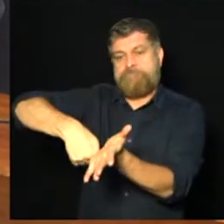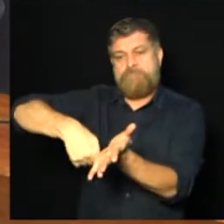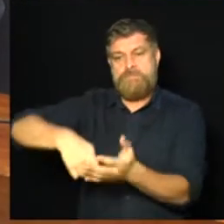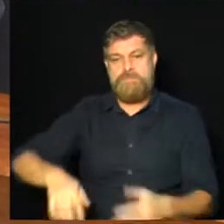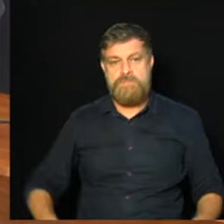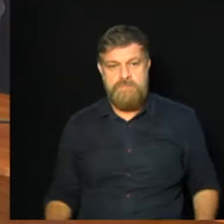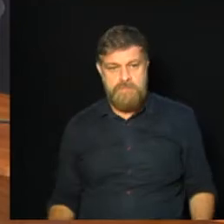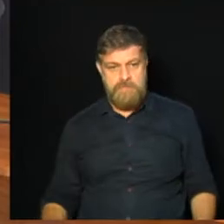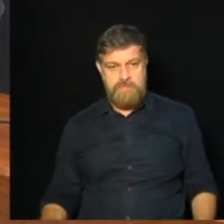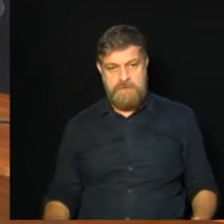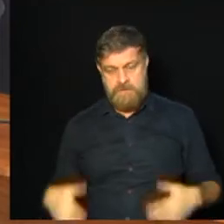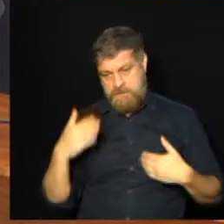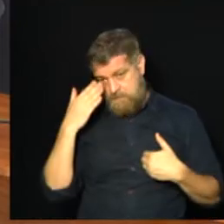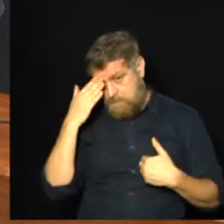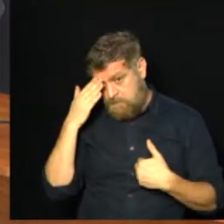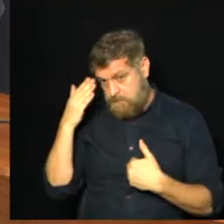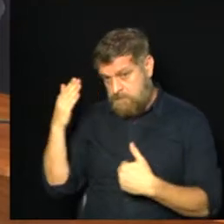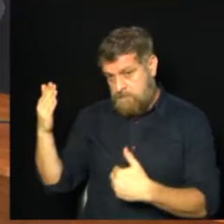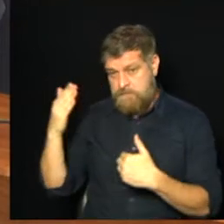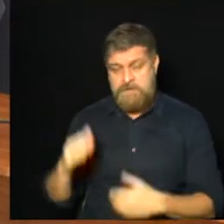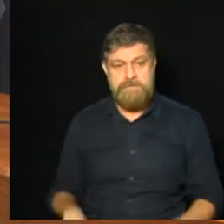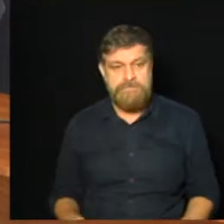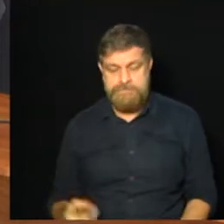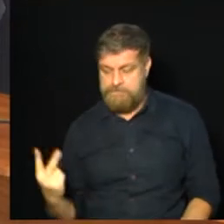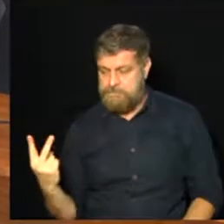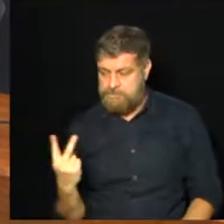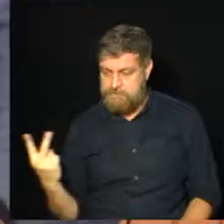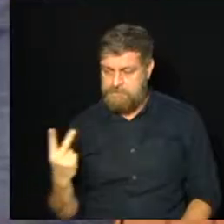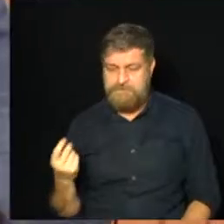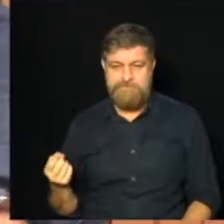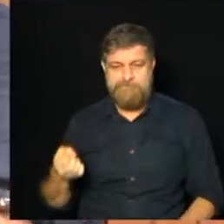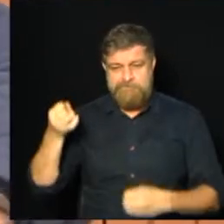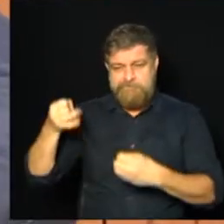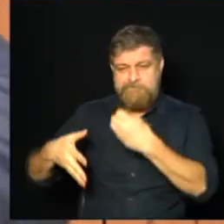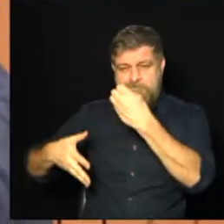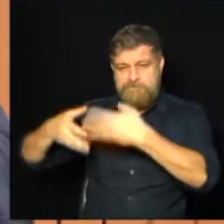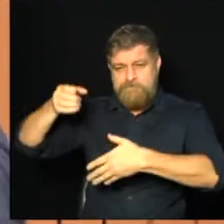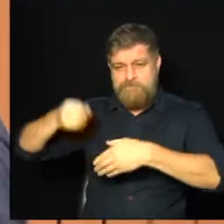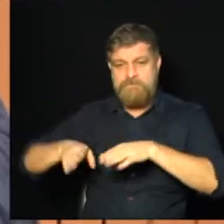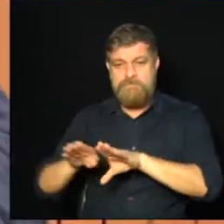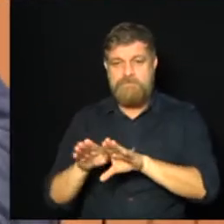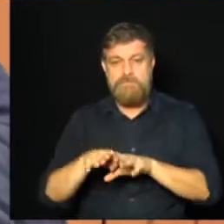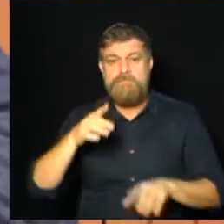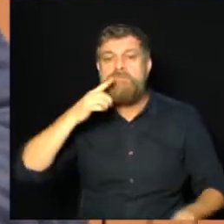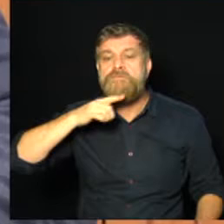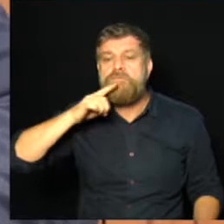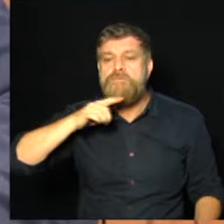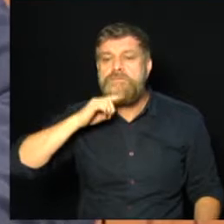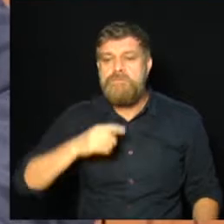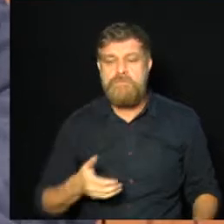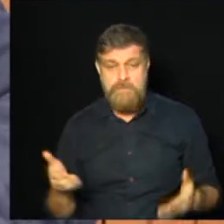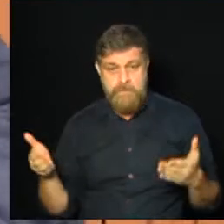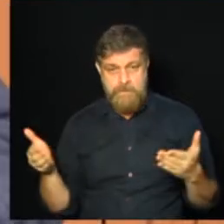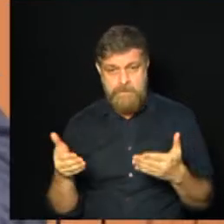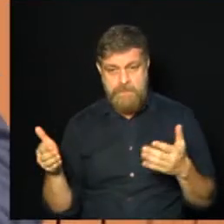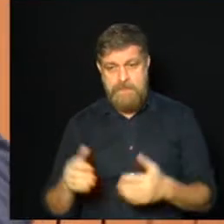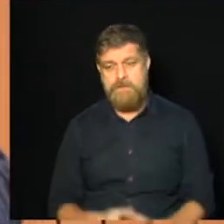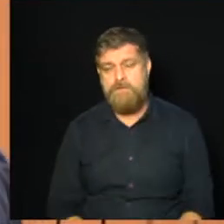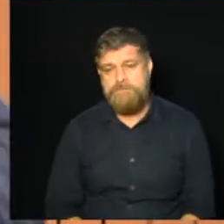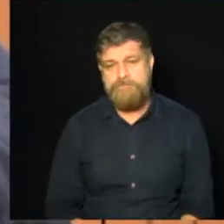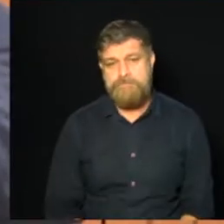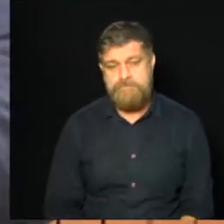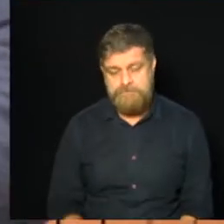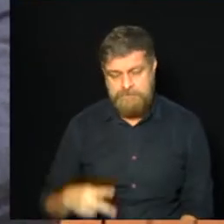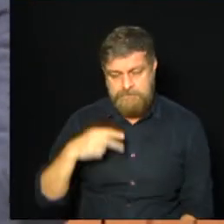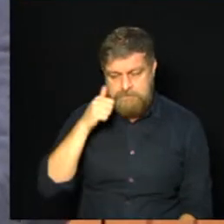Muito obrigado, presidente, doutora Daniela, também ao vereador Eduardo Magoga. Eu passo a palavra agora para a